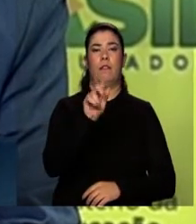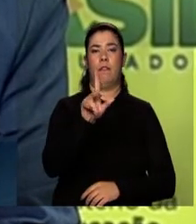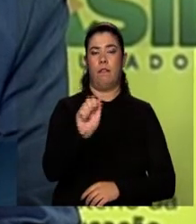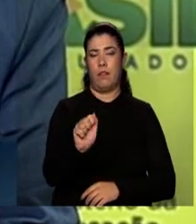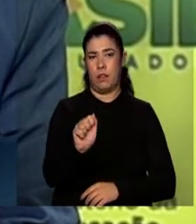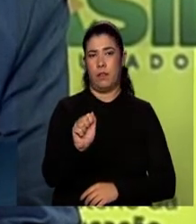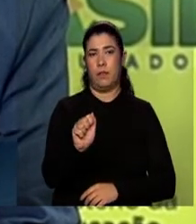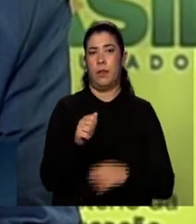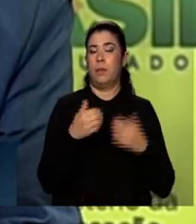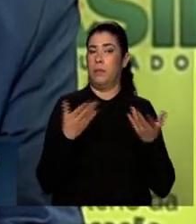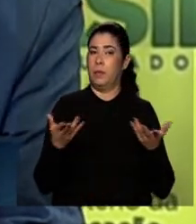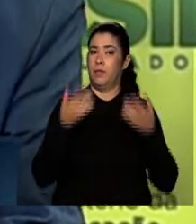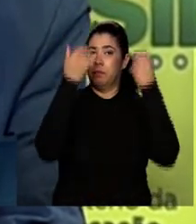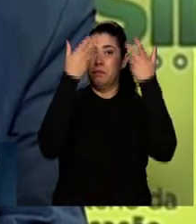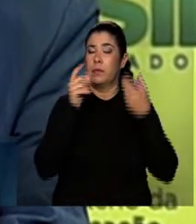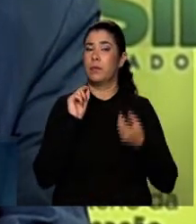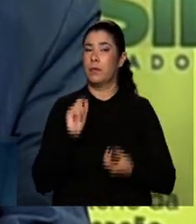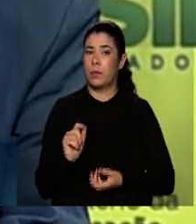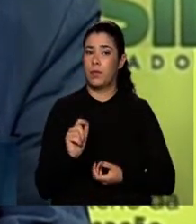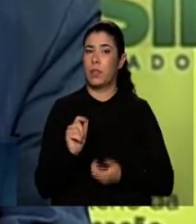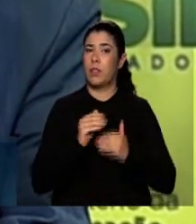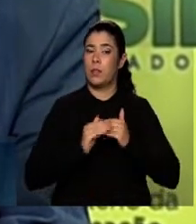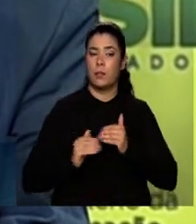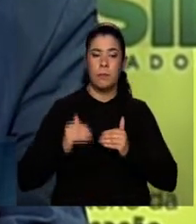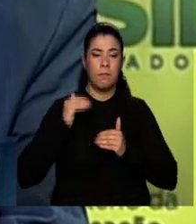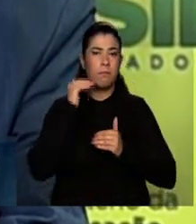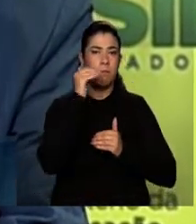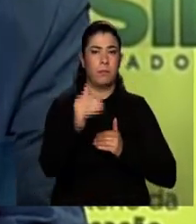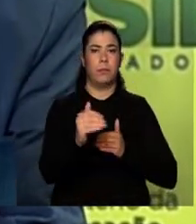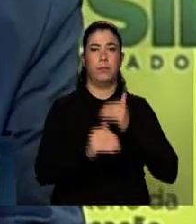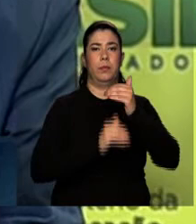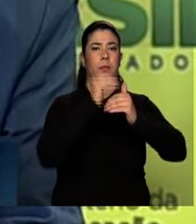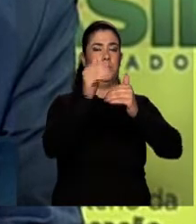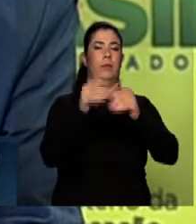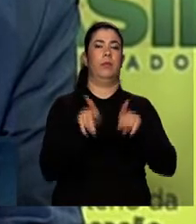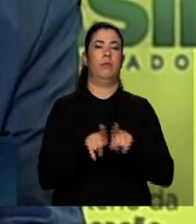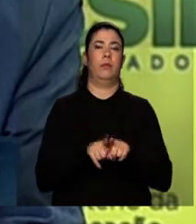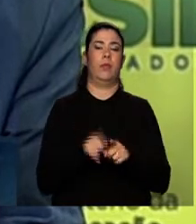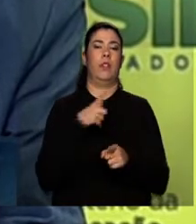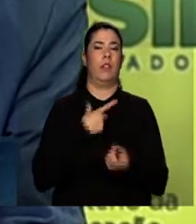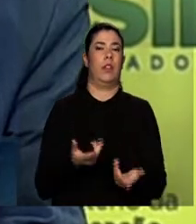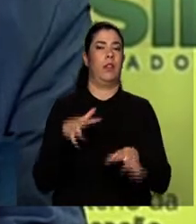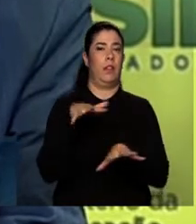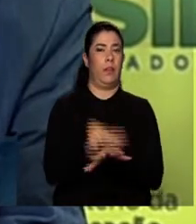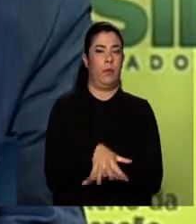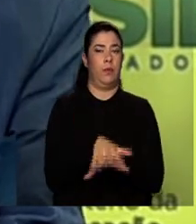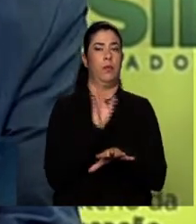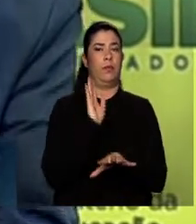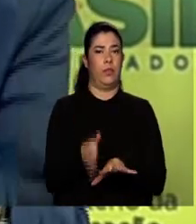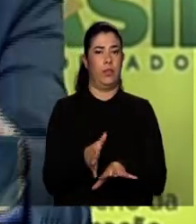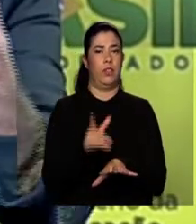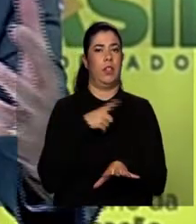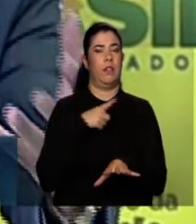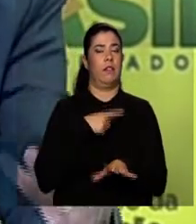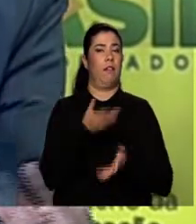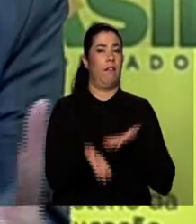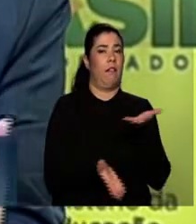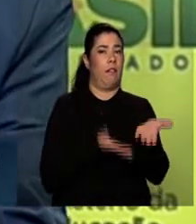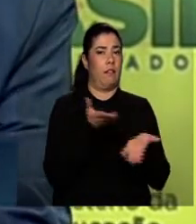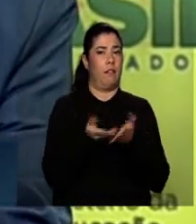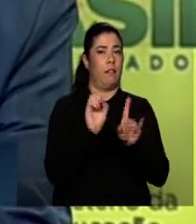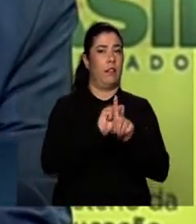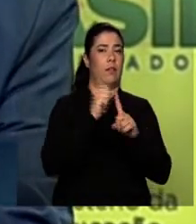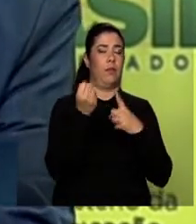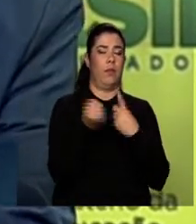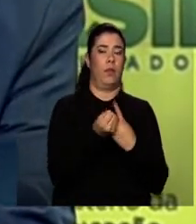estamos falando de um passo que tem a inclusão, tem a assistência à necessidade